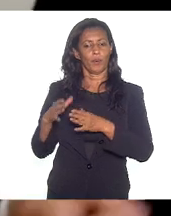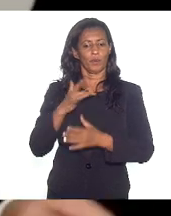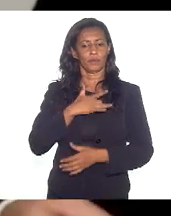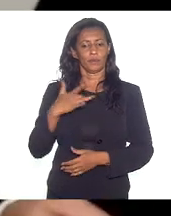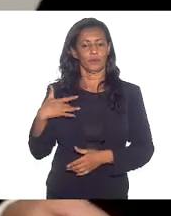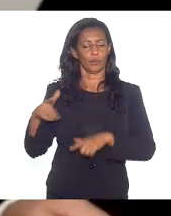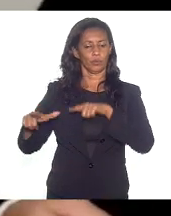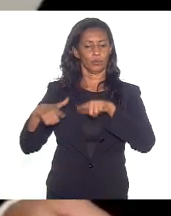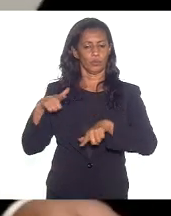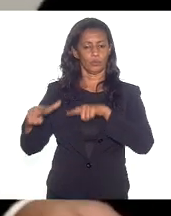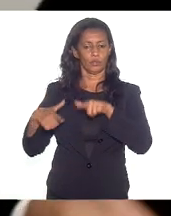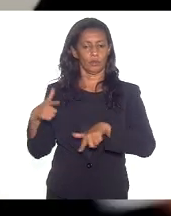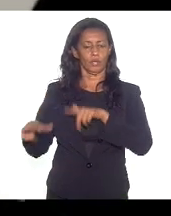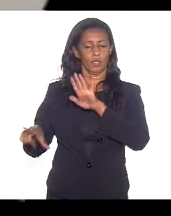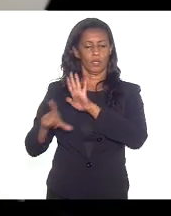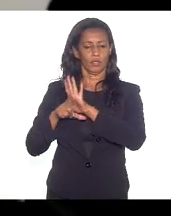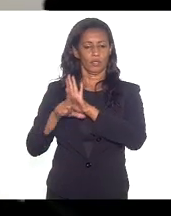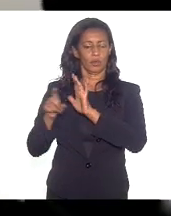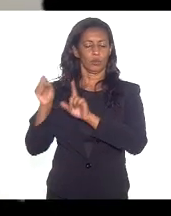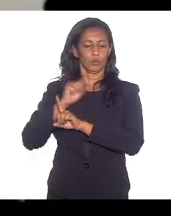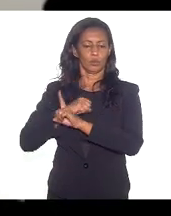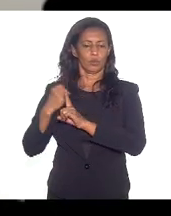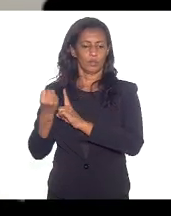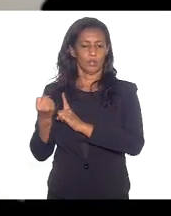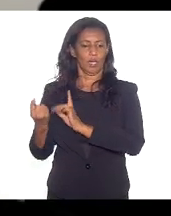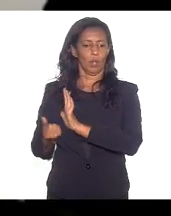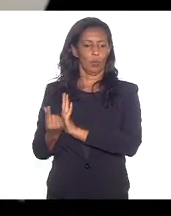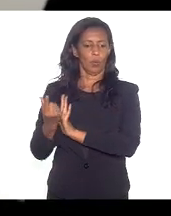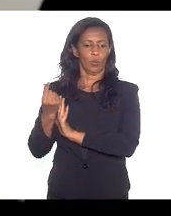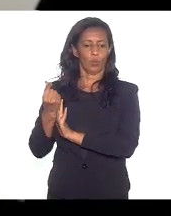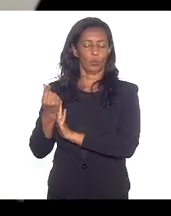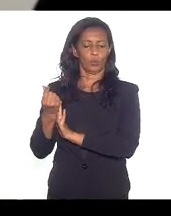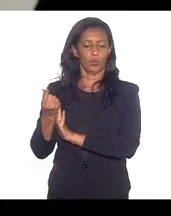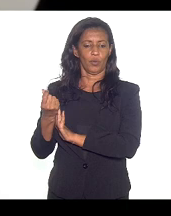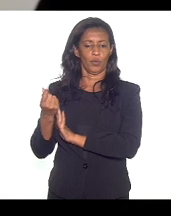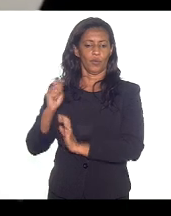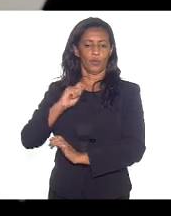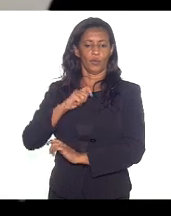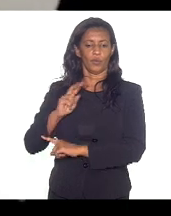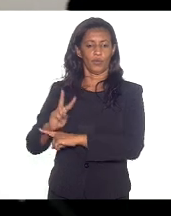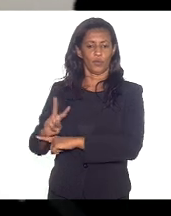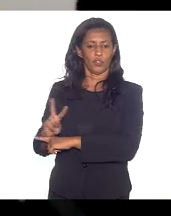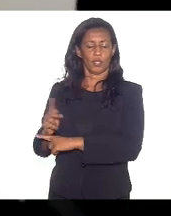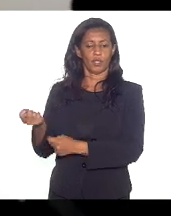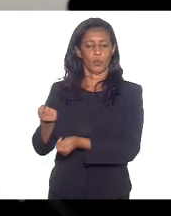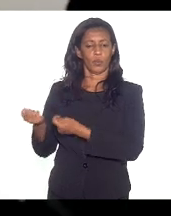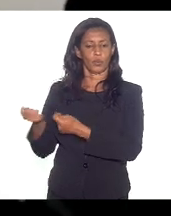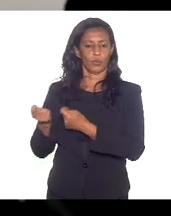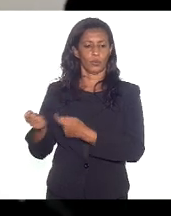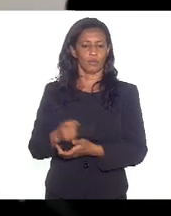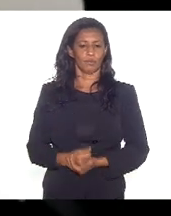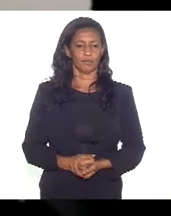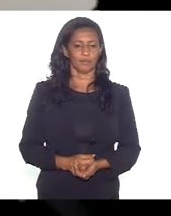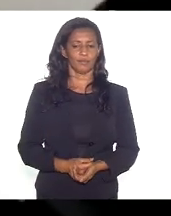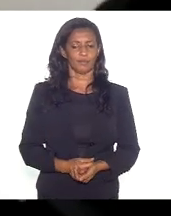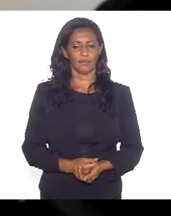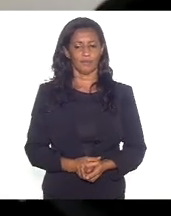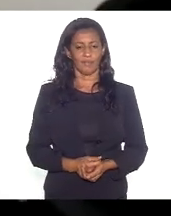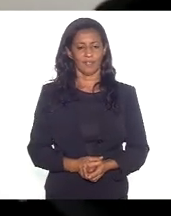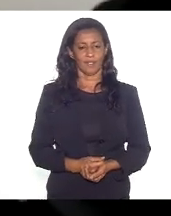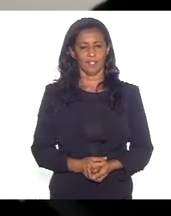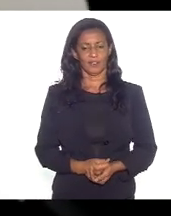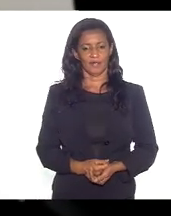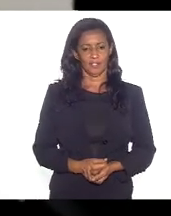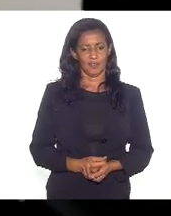Saúde, de Trabalho, Legislação Social e Seguridade Social e de Orçamento, Finanças, Fiscalização Financeira e Controle. De quem?